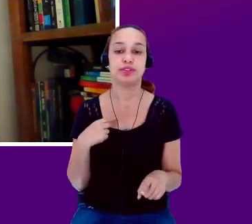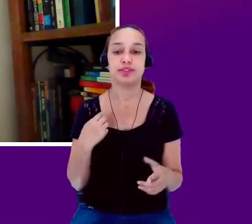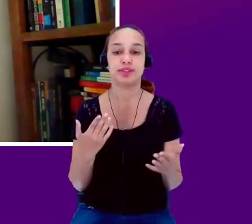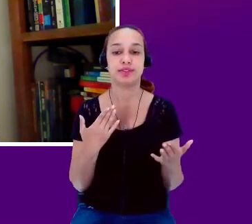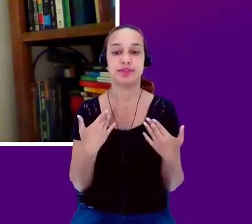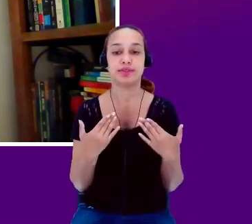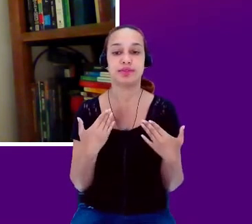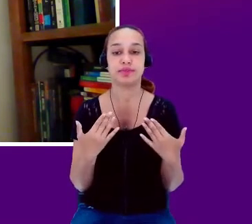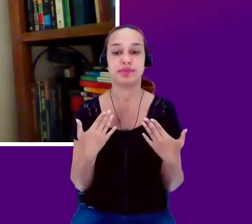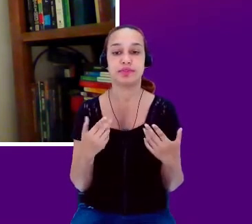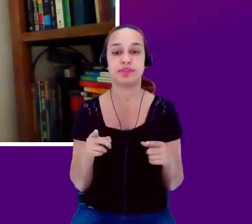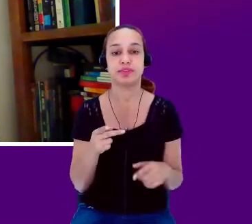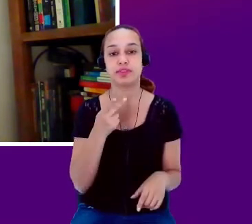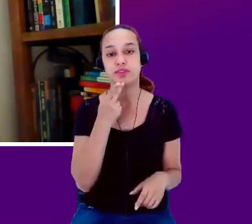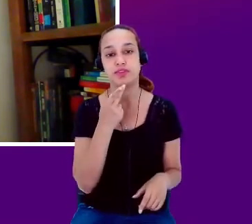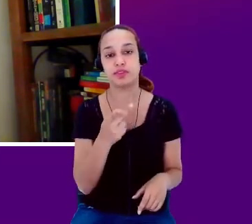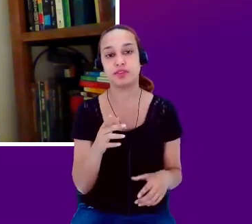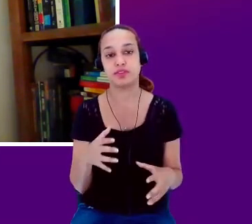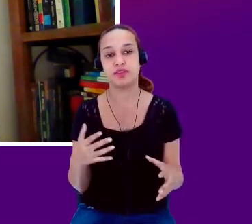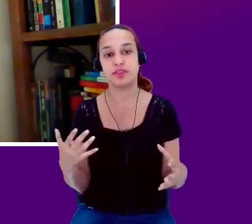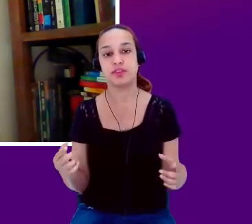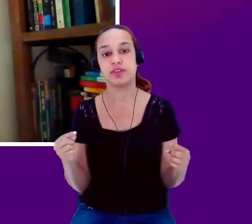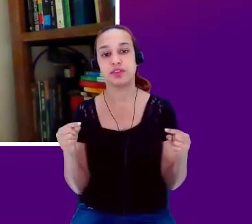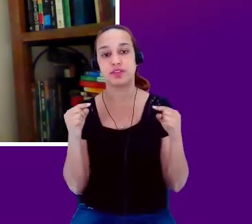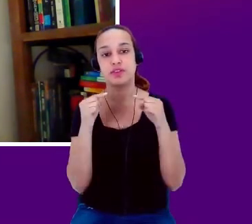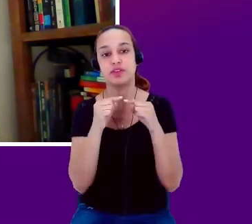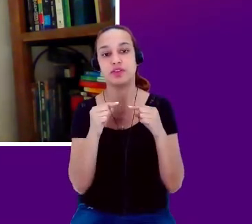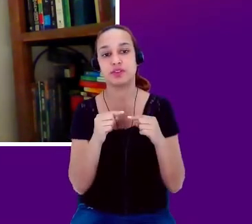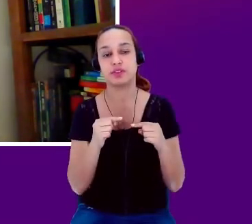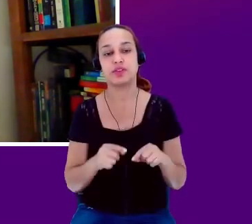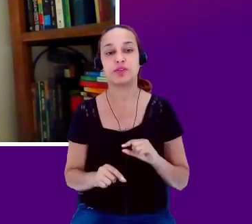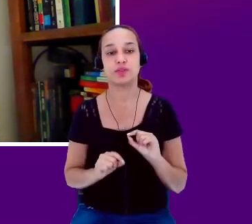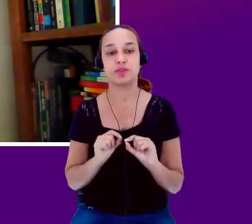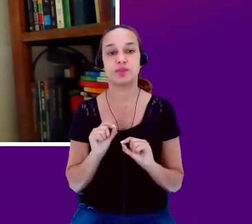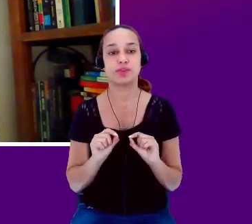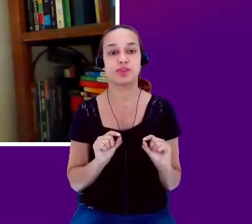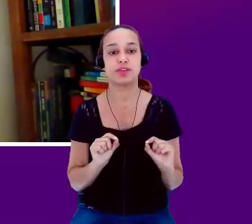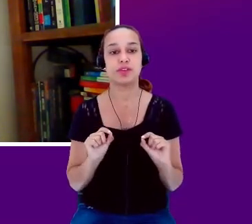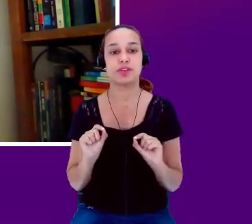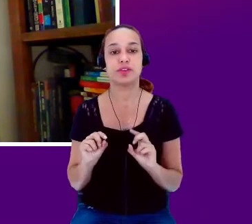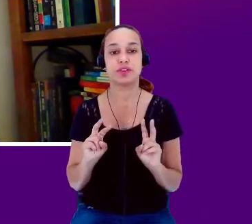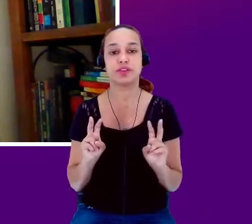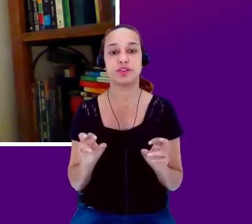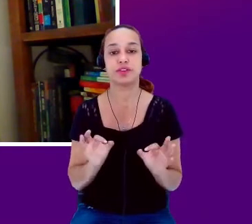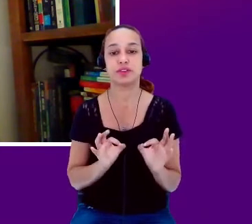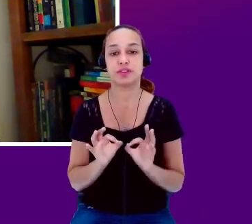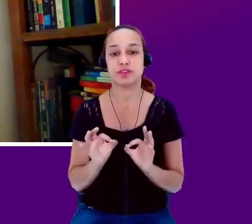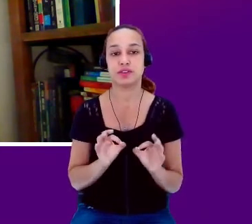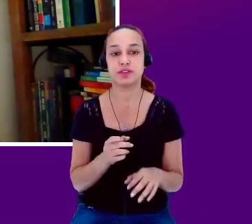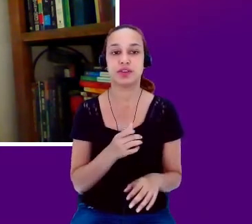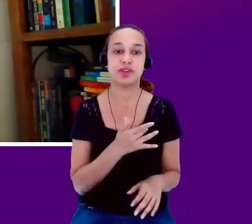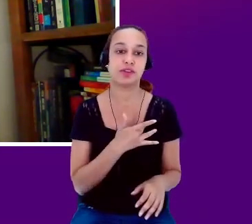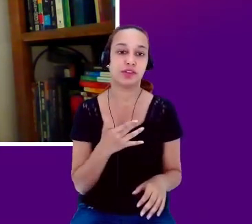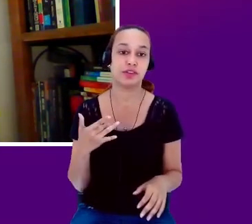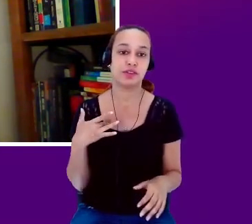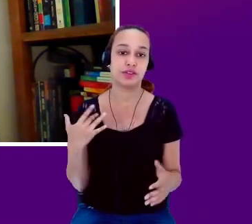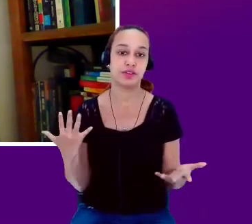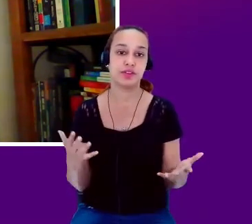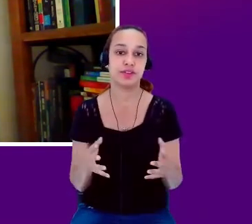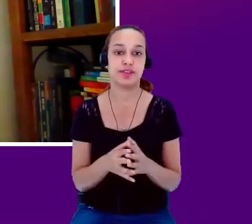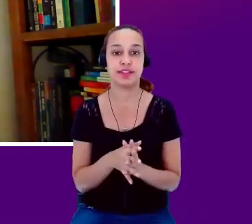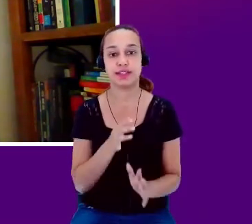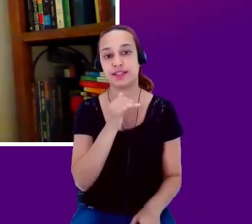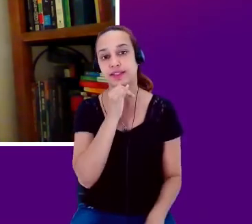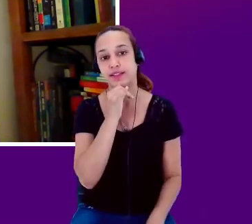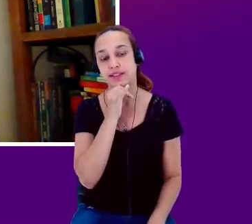artigo, em relação também ao que é essa questão dos serviços de saúde, né? Então, por exemplo, uma